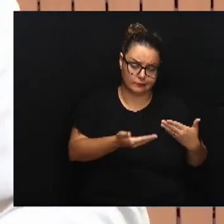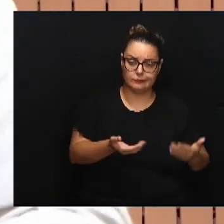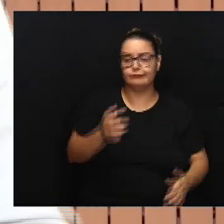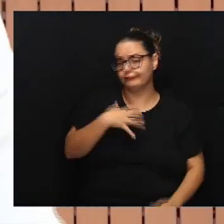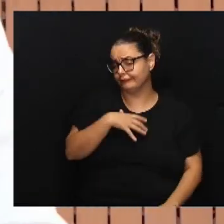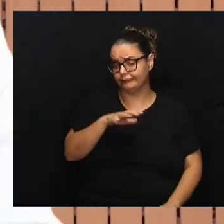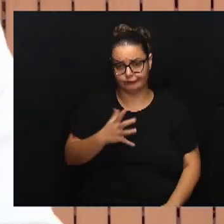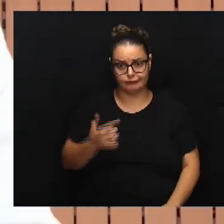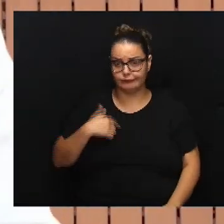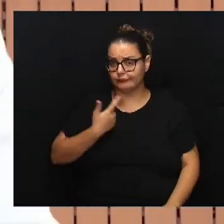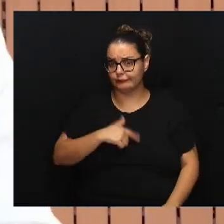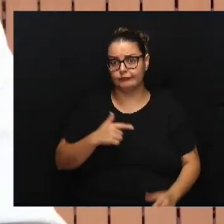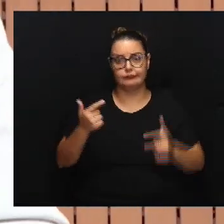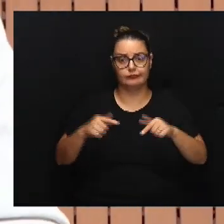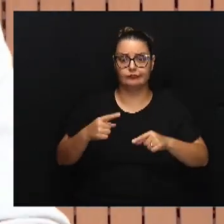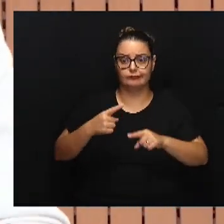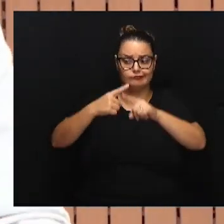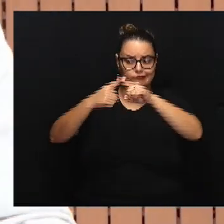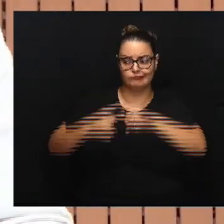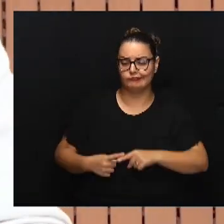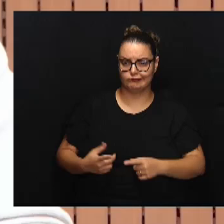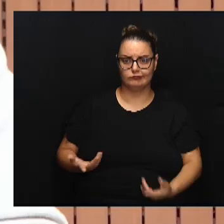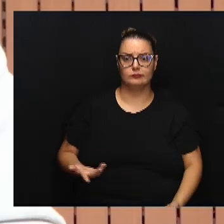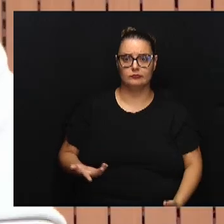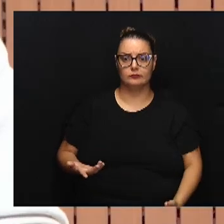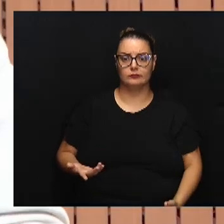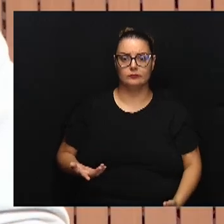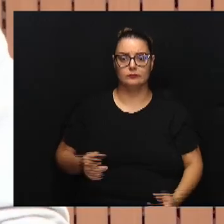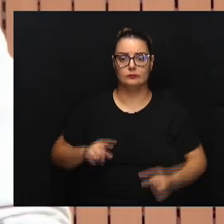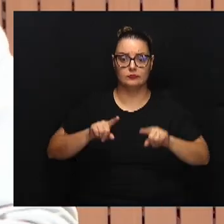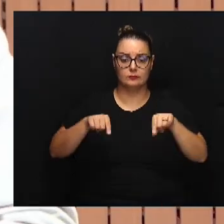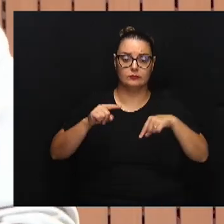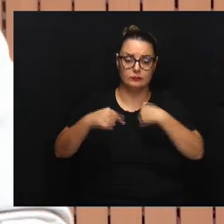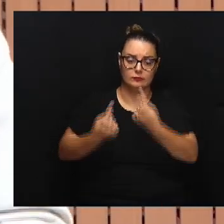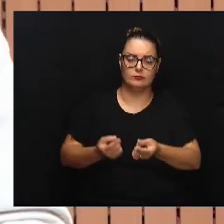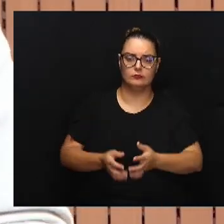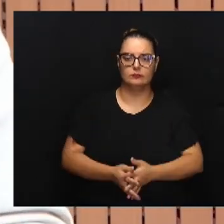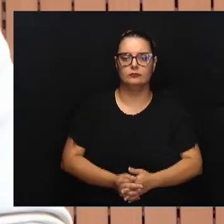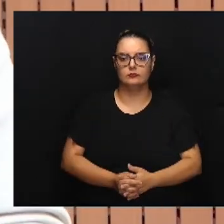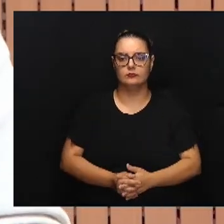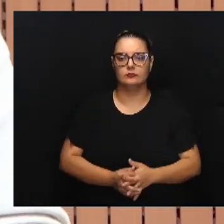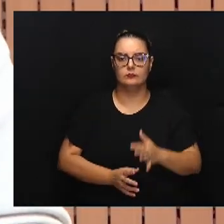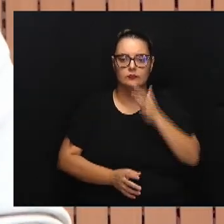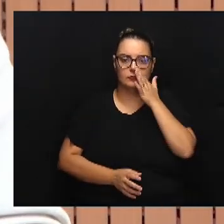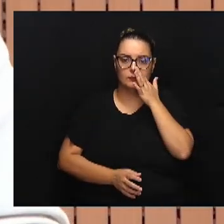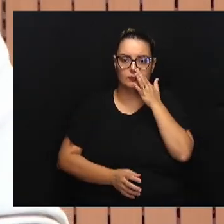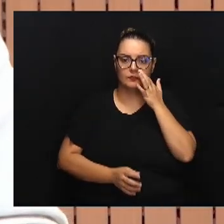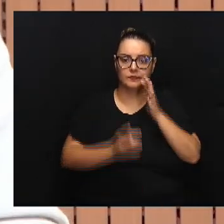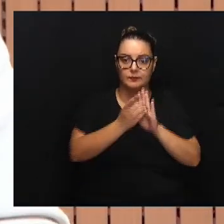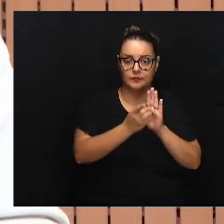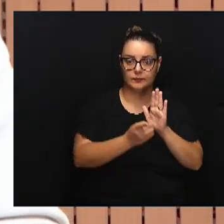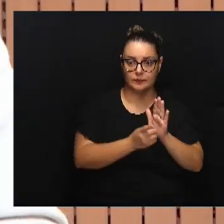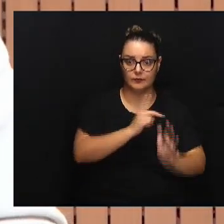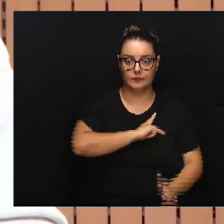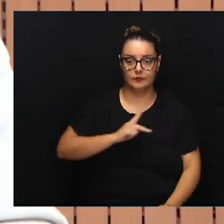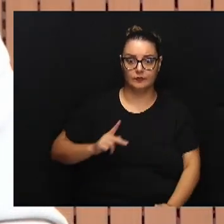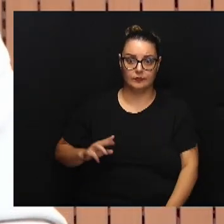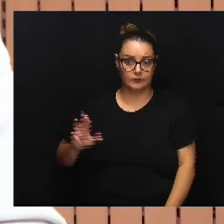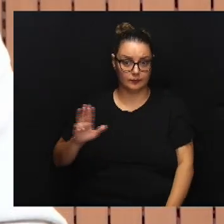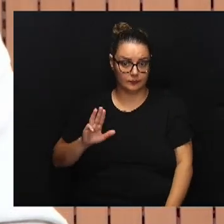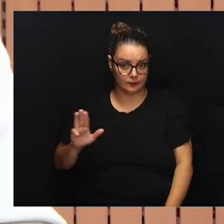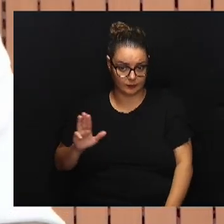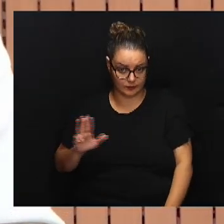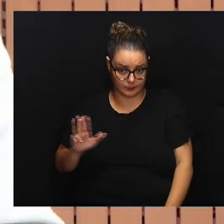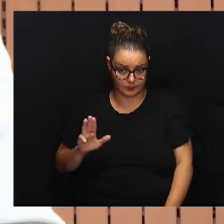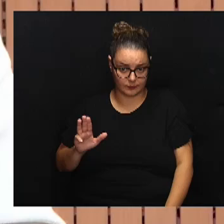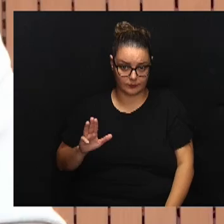nós estamos num ambiente de disputa. Outro parêntese, o decreto do presidente Lula,